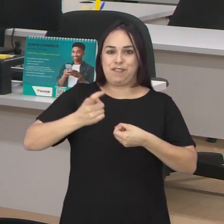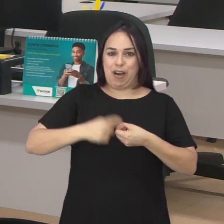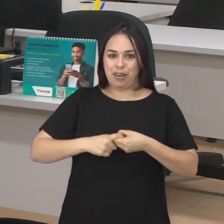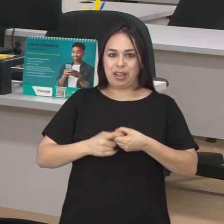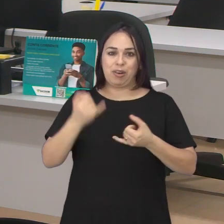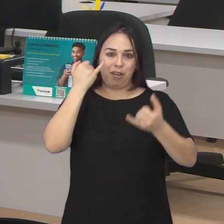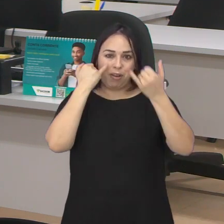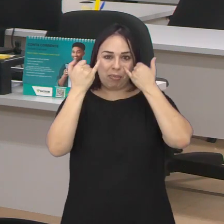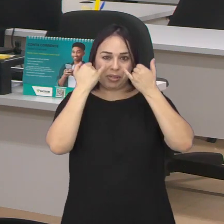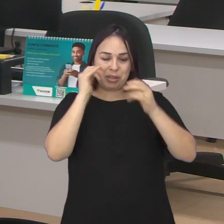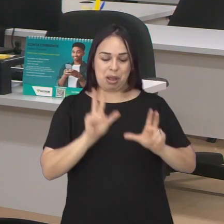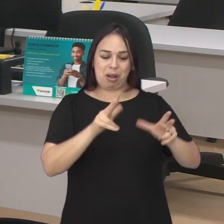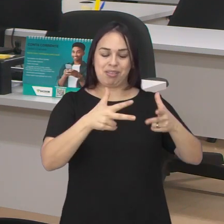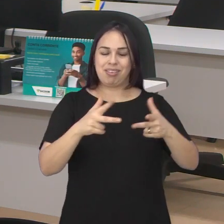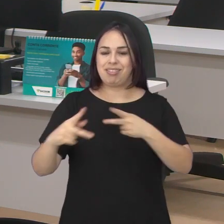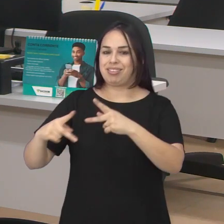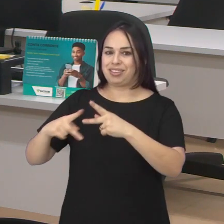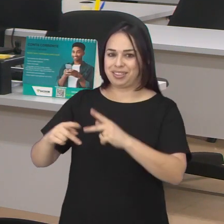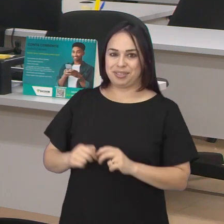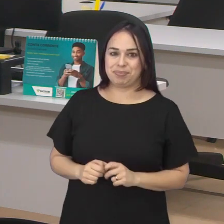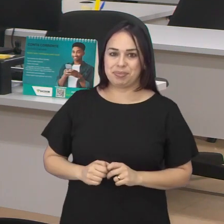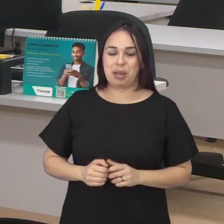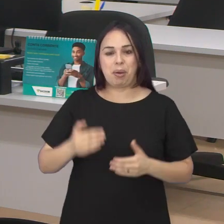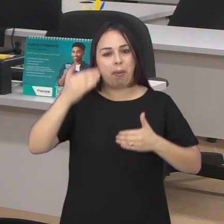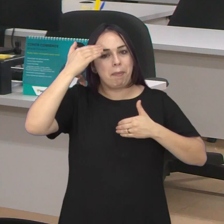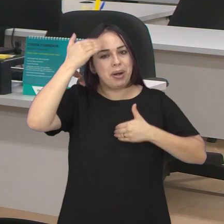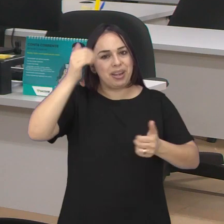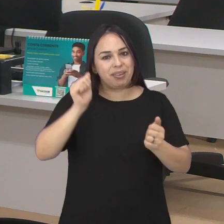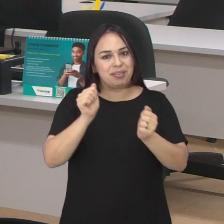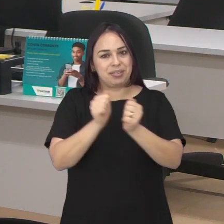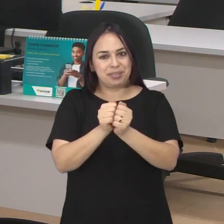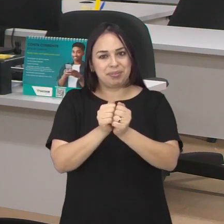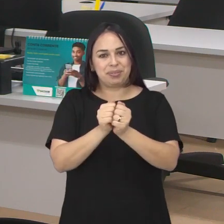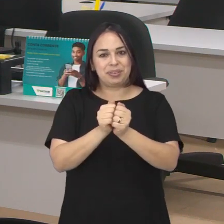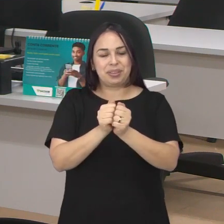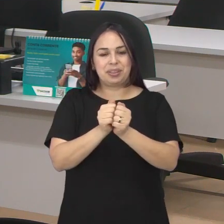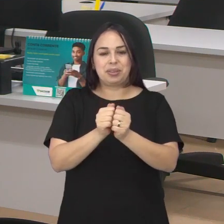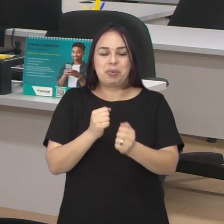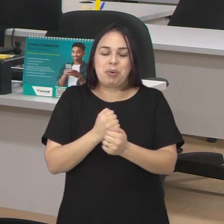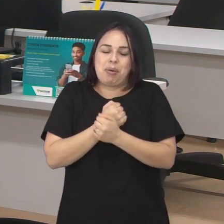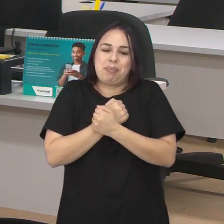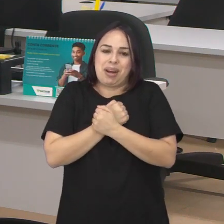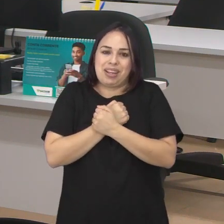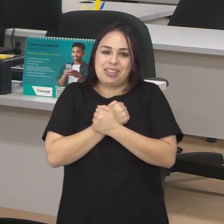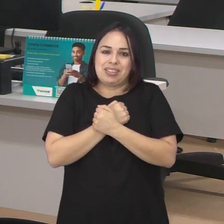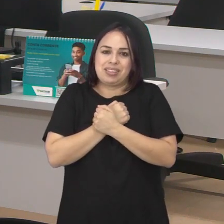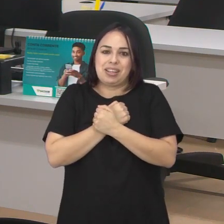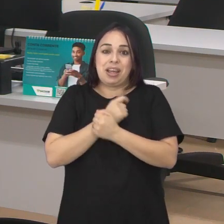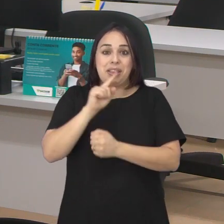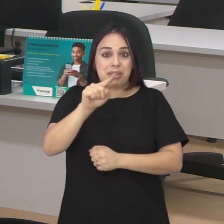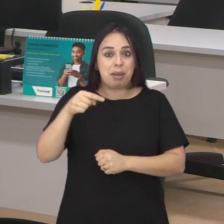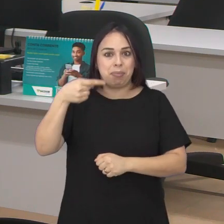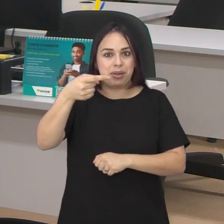estaremos de volta com mais notícias da Câmara e da nossa cidade. Muito obrigado pela companhia, um grande abraço.